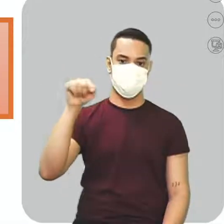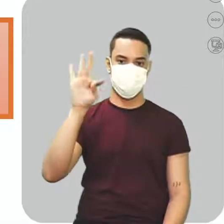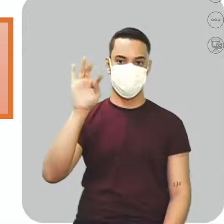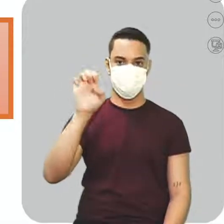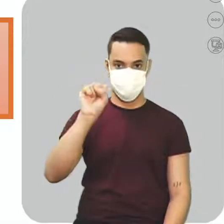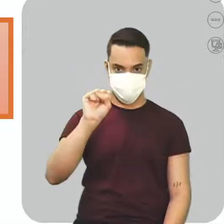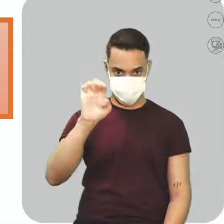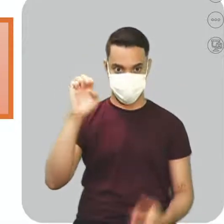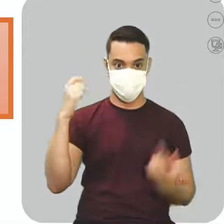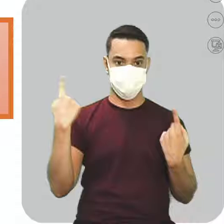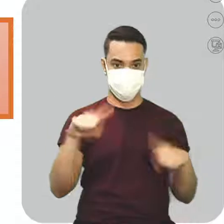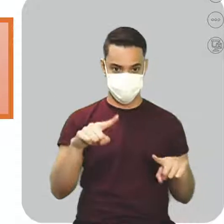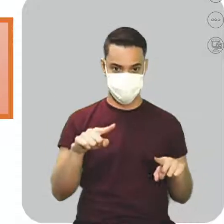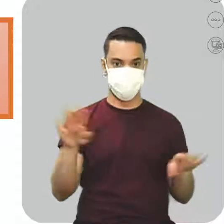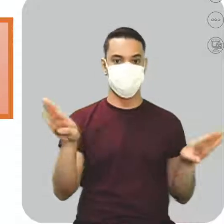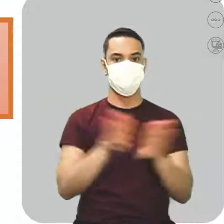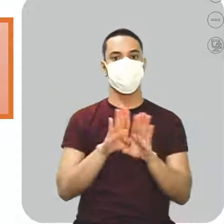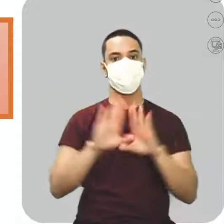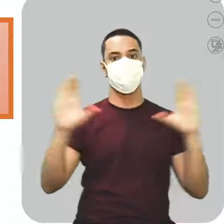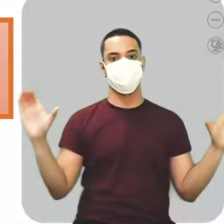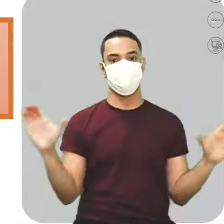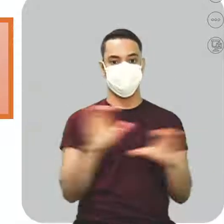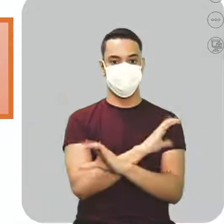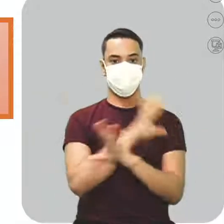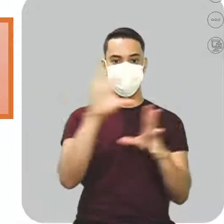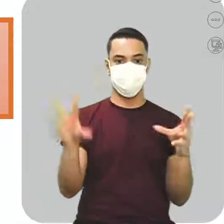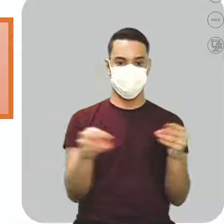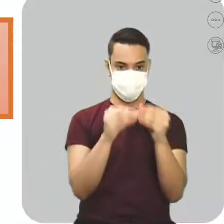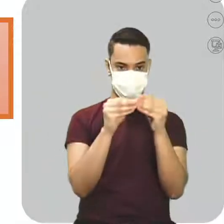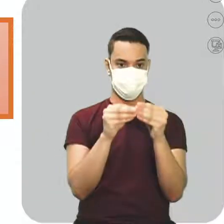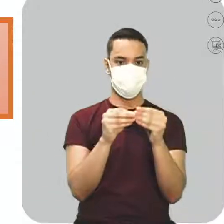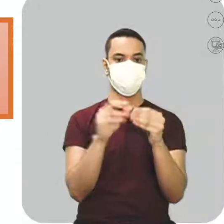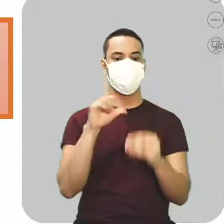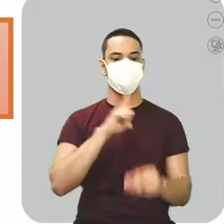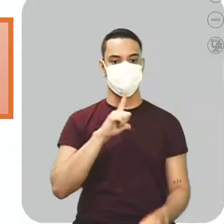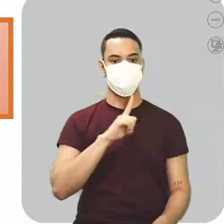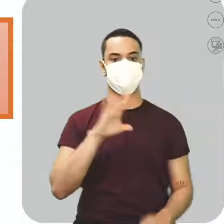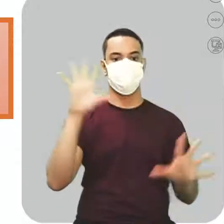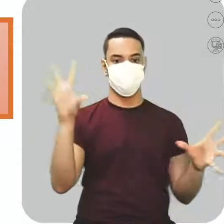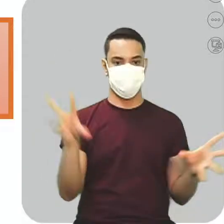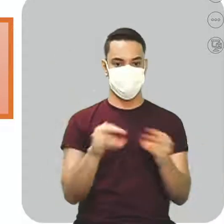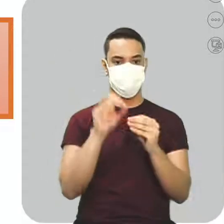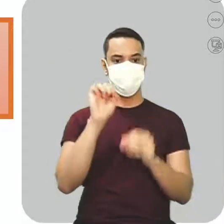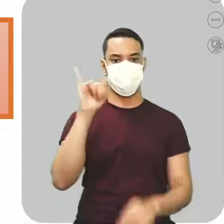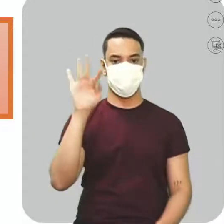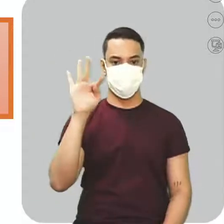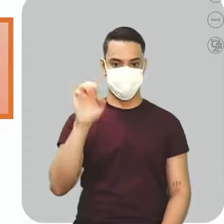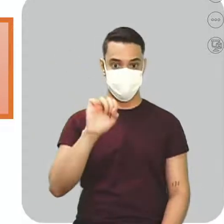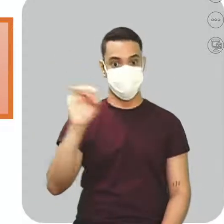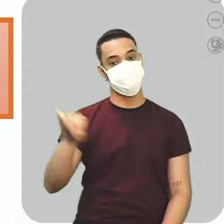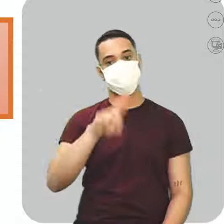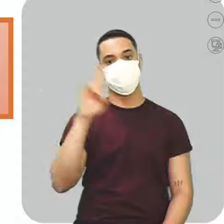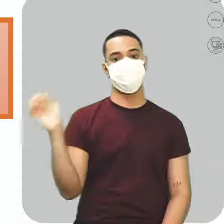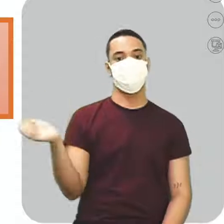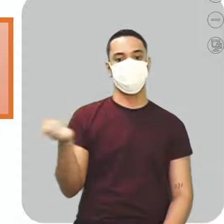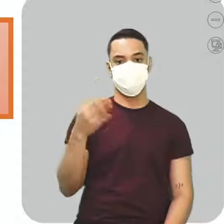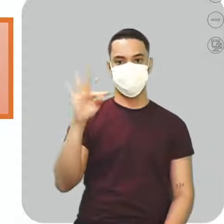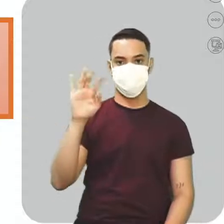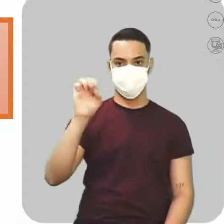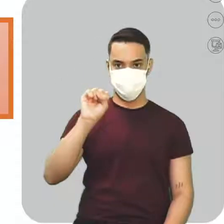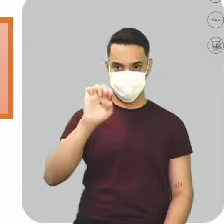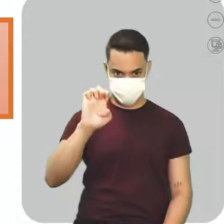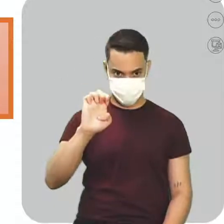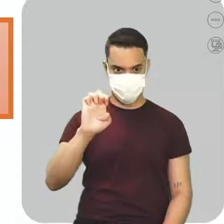vai contra, e a conclusão. Na conclusão, eu tenho a síntese ou uma nova tese, né? Nessa estrutura,